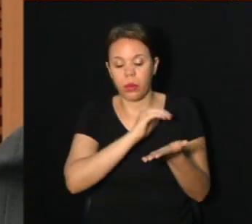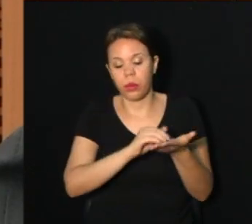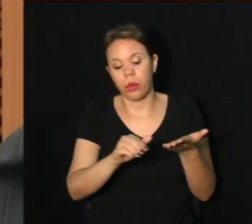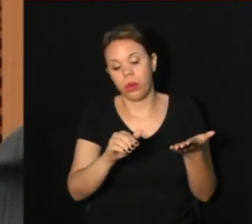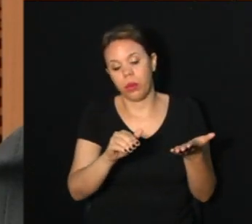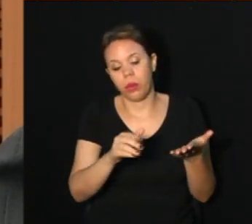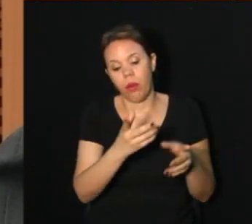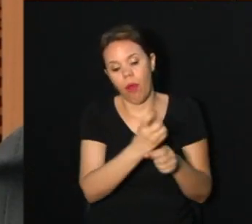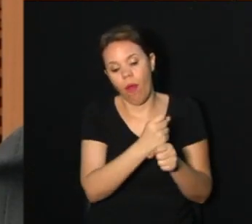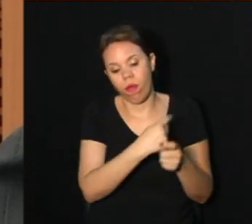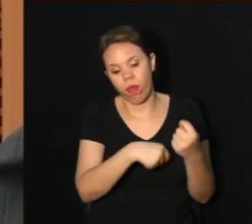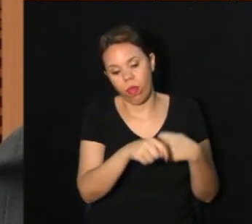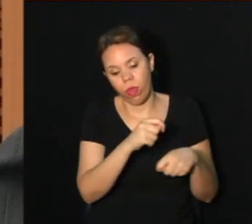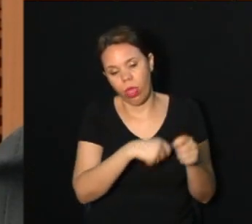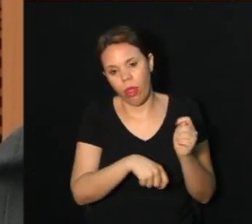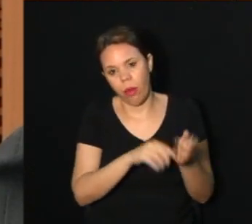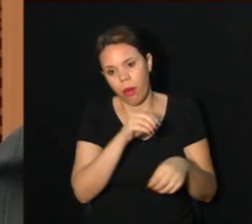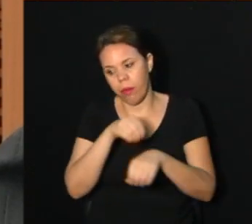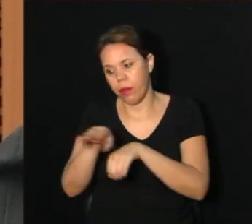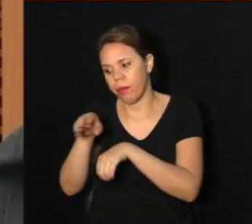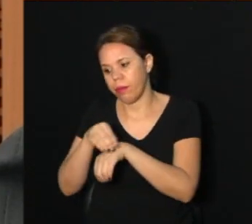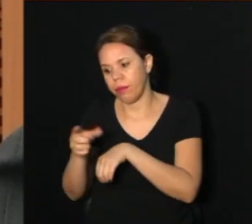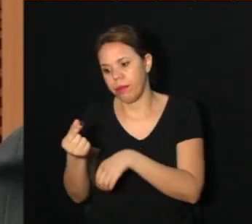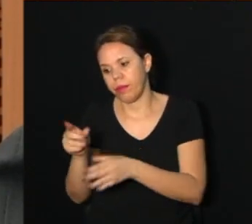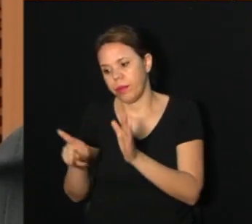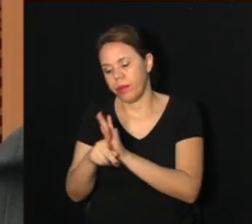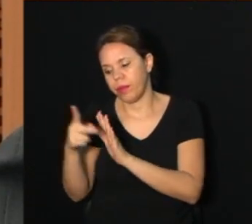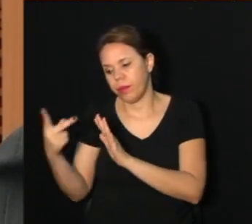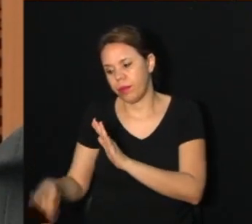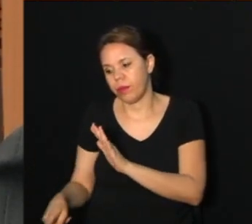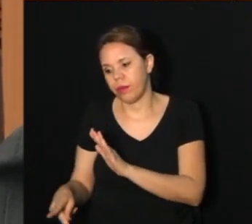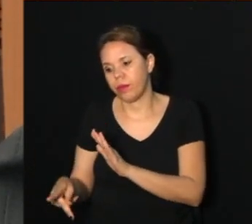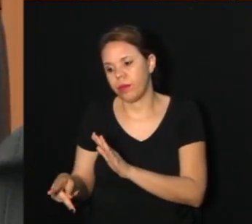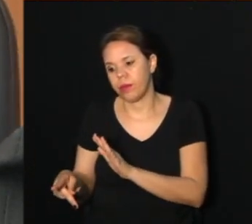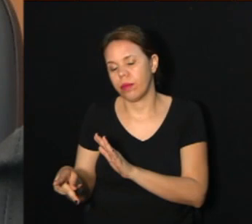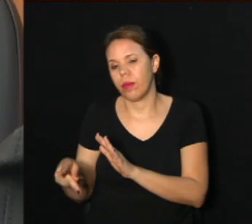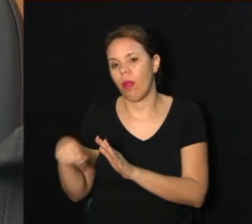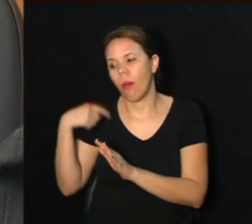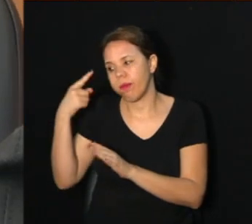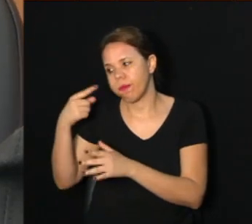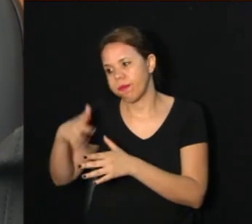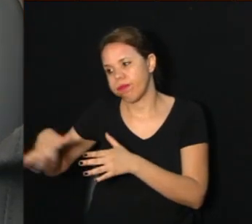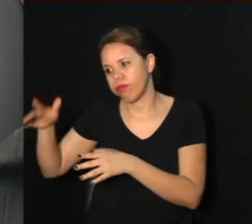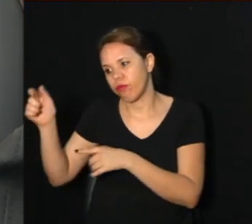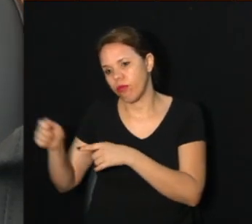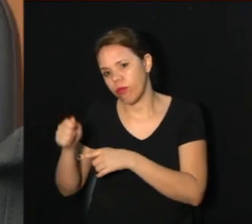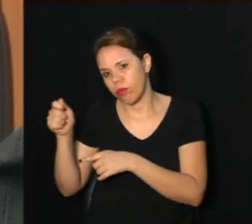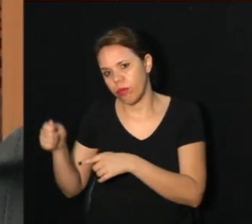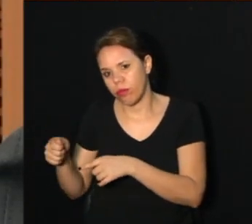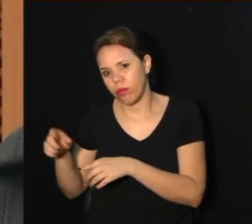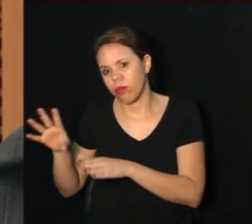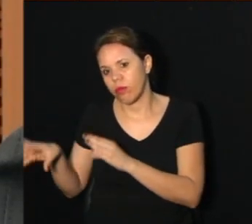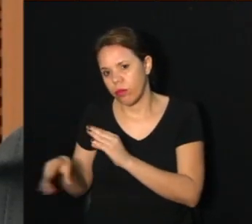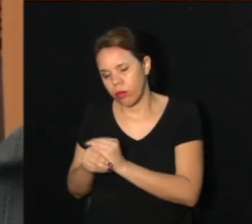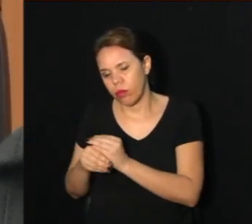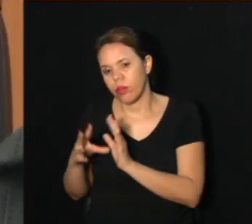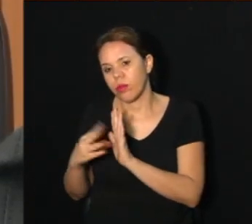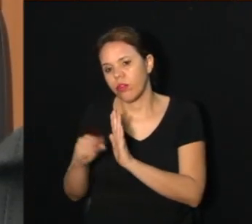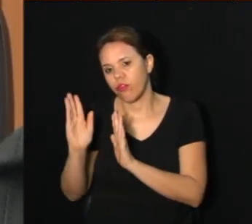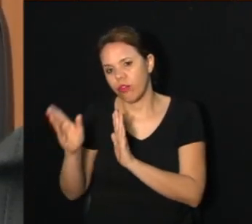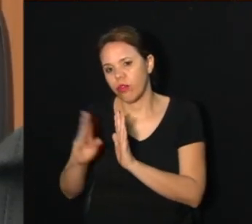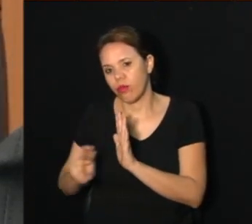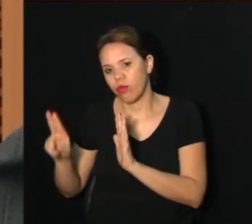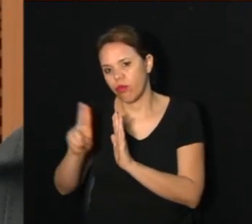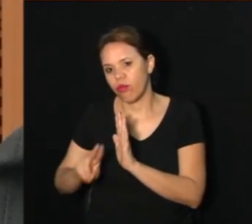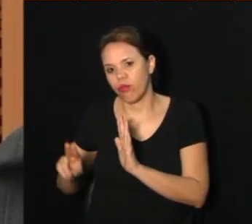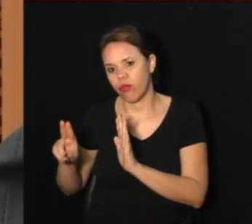do encargo de repassar essa verba específica aos procuradores por meio da associação regularmente constituída, modelo que já é utilizado em